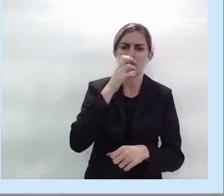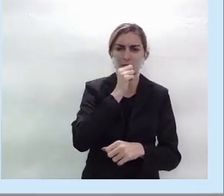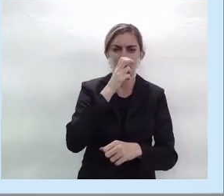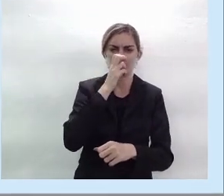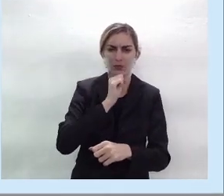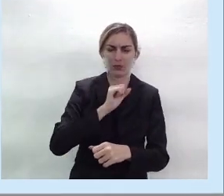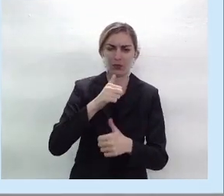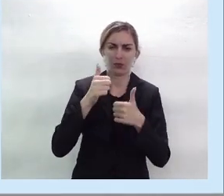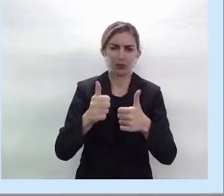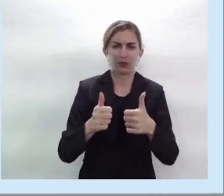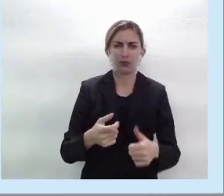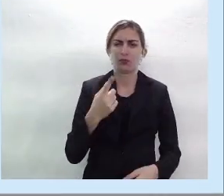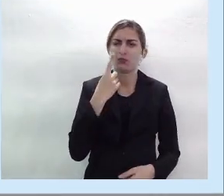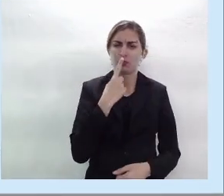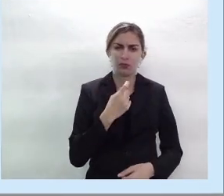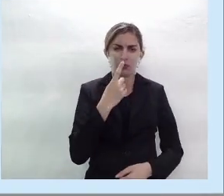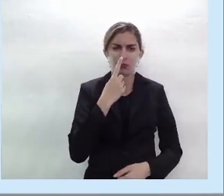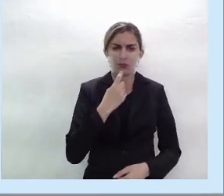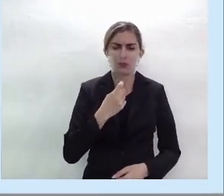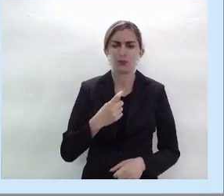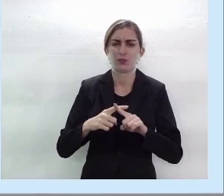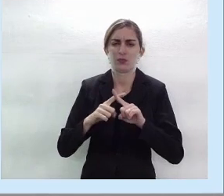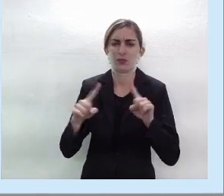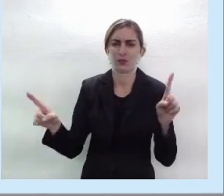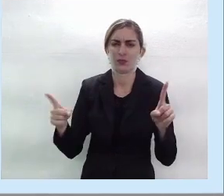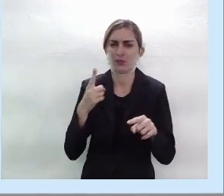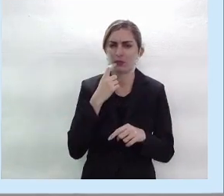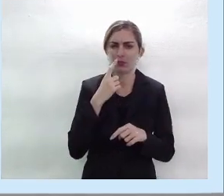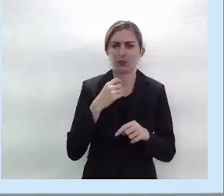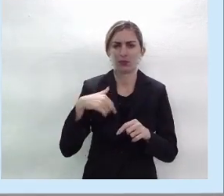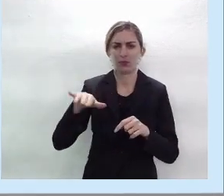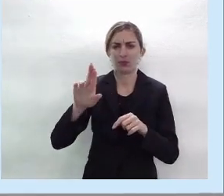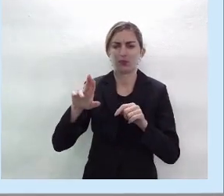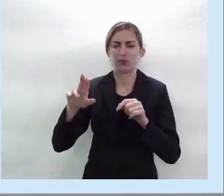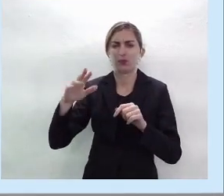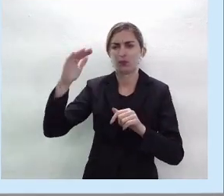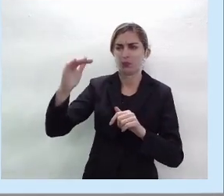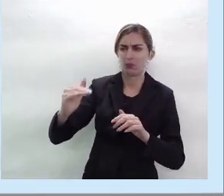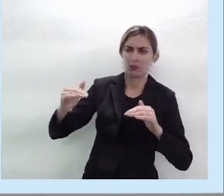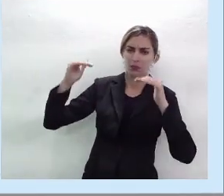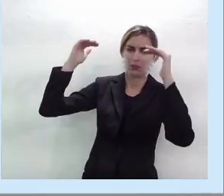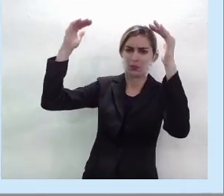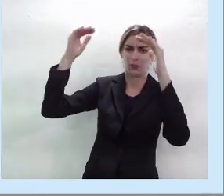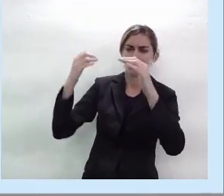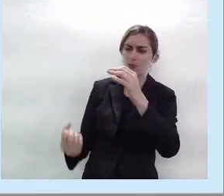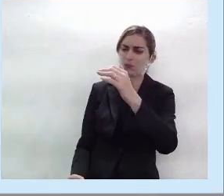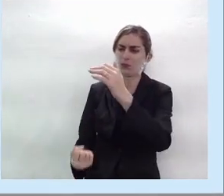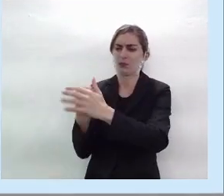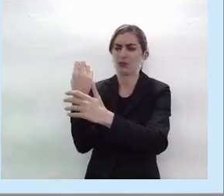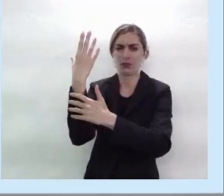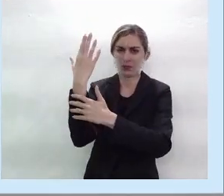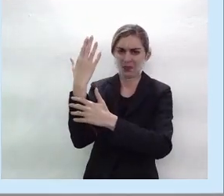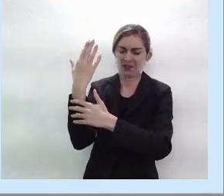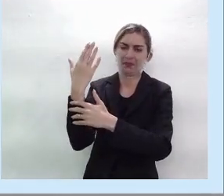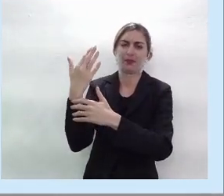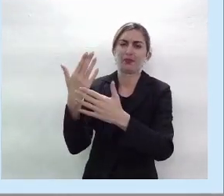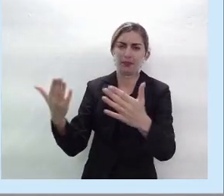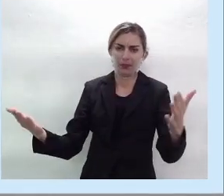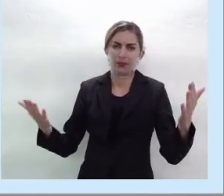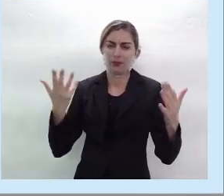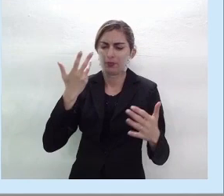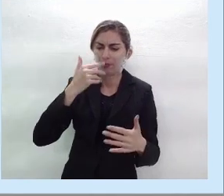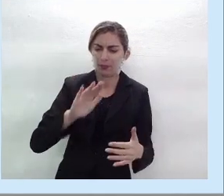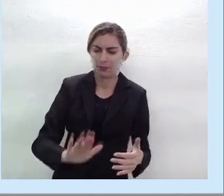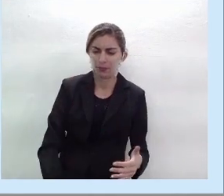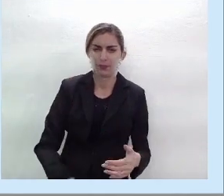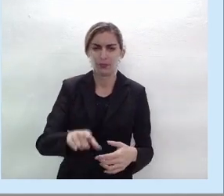também, ok? E também pode ser a vermelha, mas a vermelha geralmente fica para os patriarcas, que foram os criadores do jiu-jitsu.